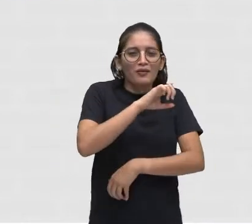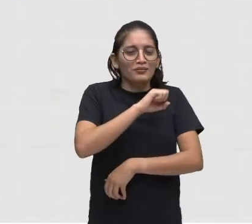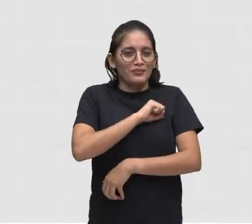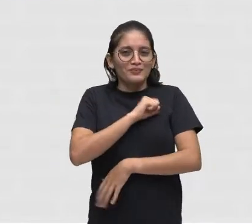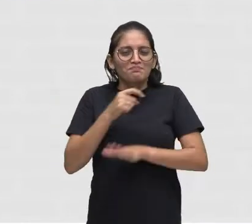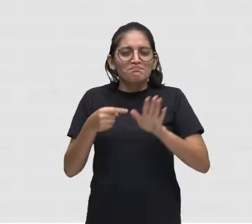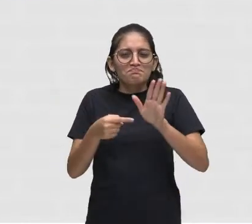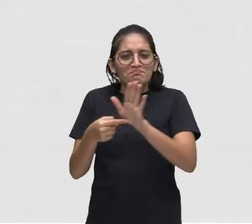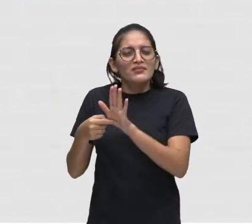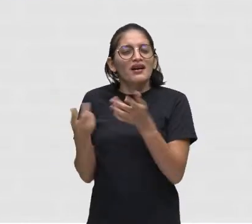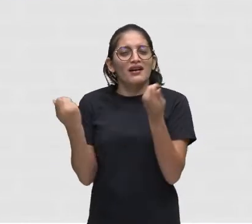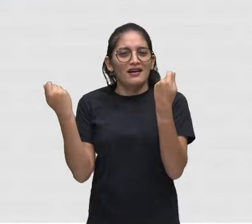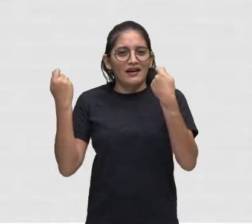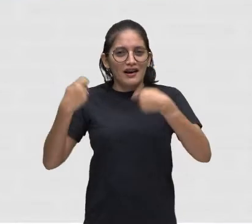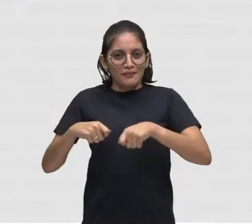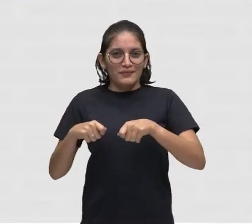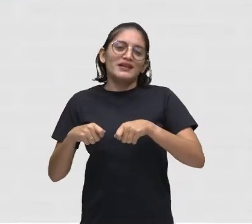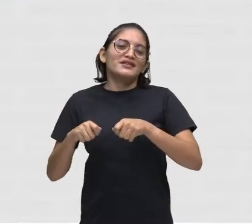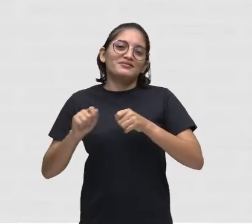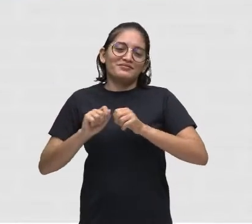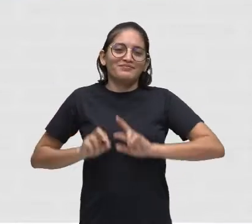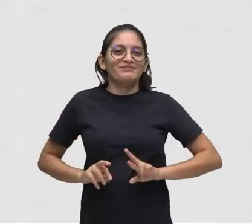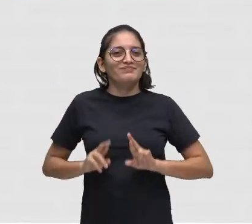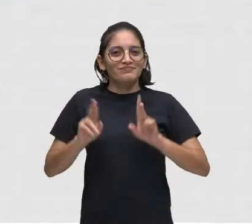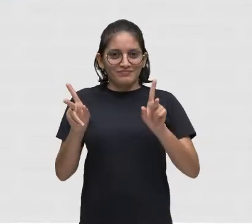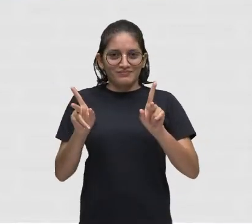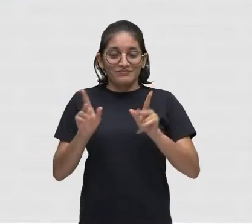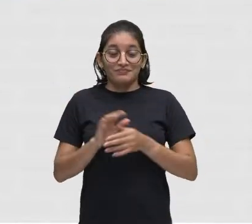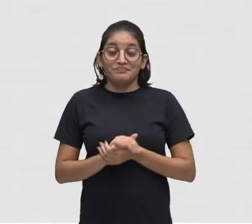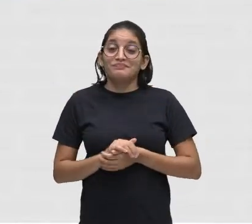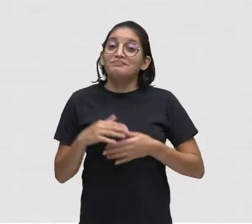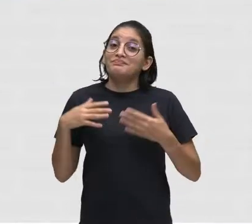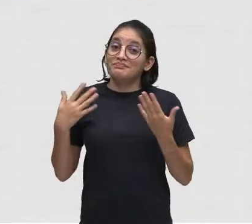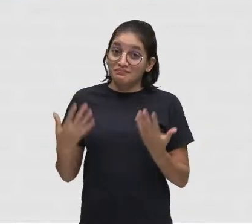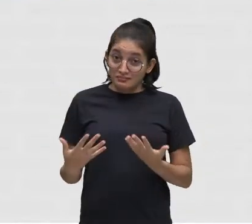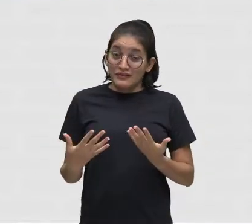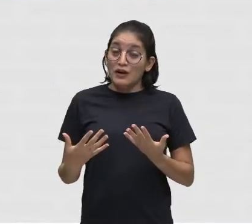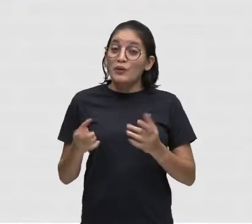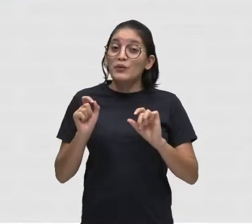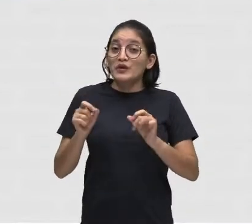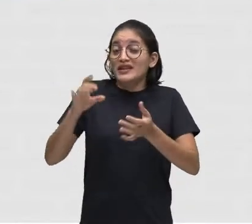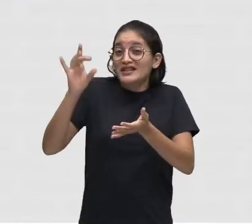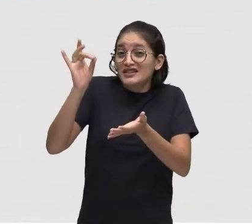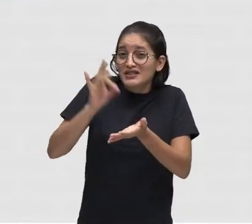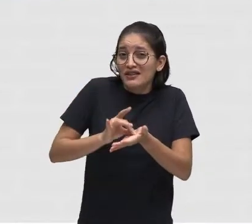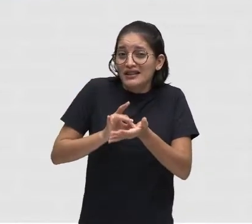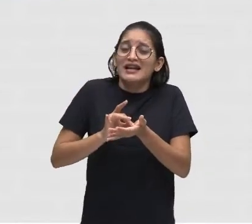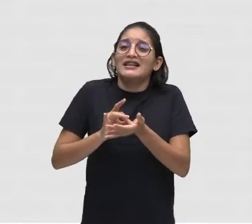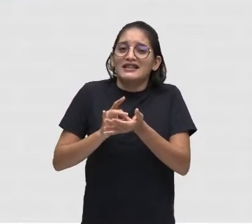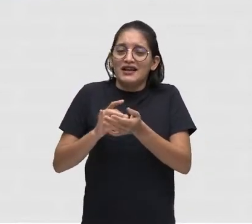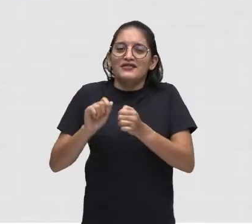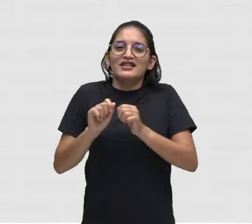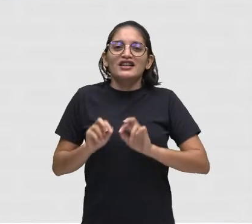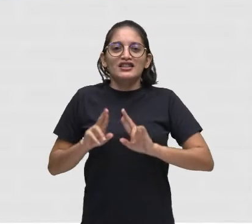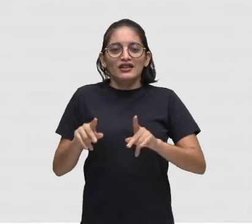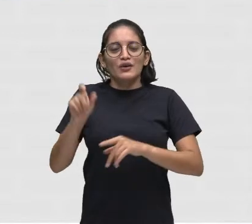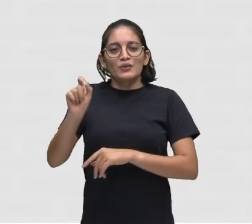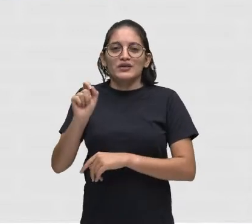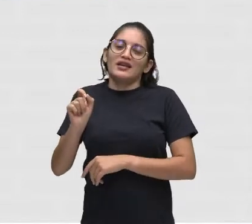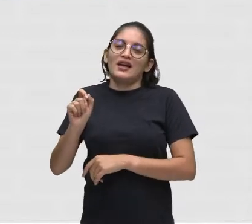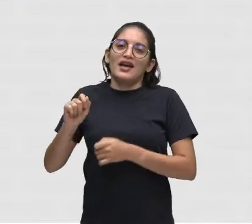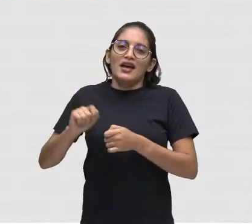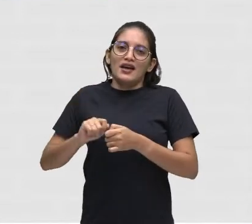é sempre possível fazer a diferença. Afinal, o que realmente faz a diferença é o